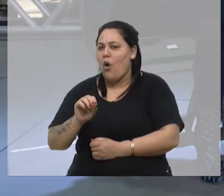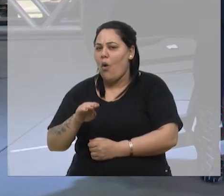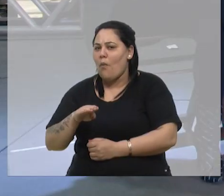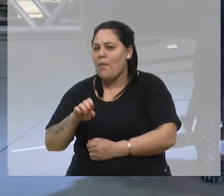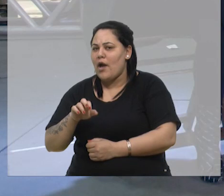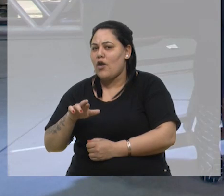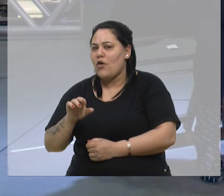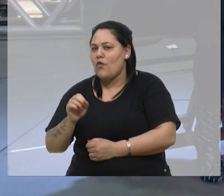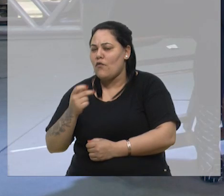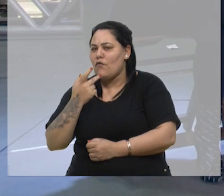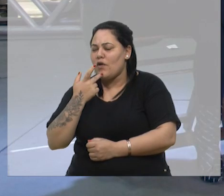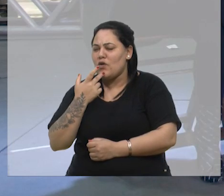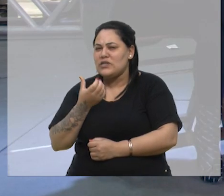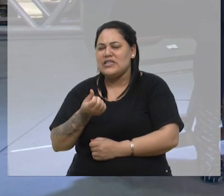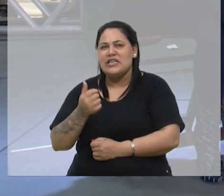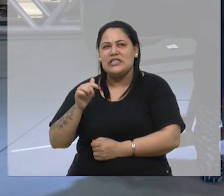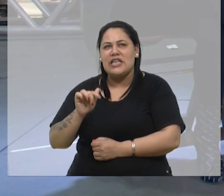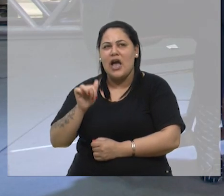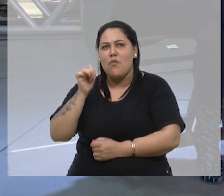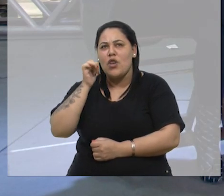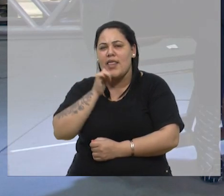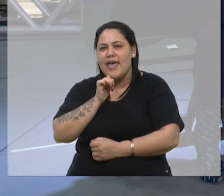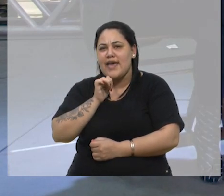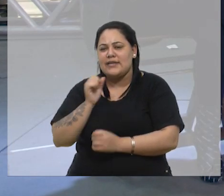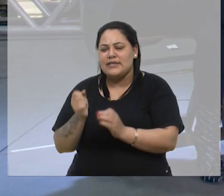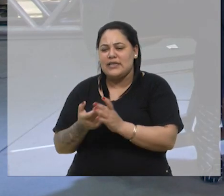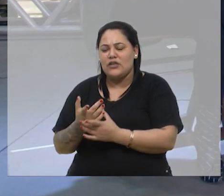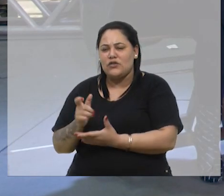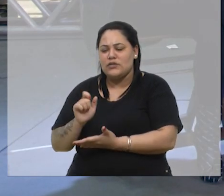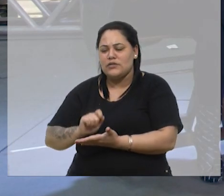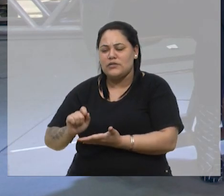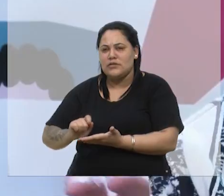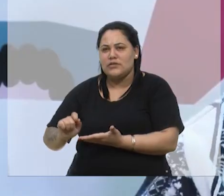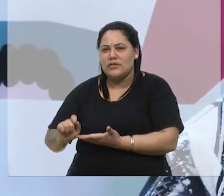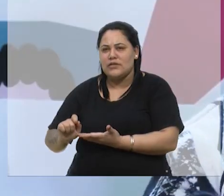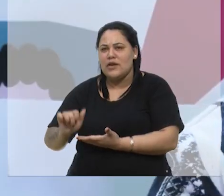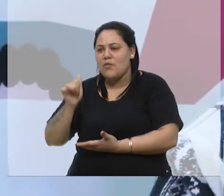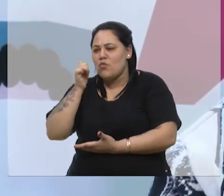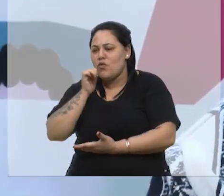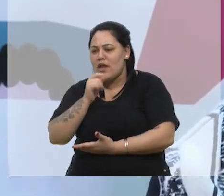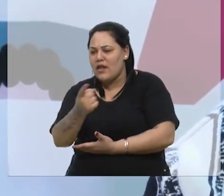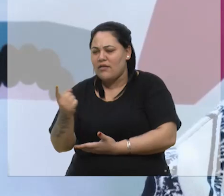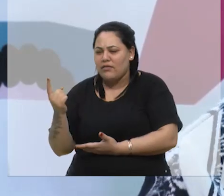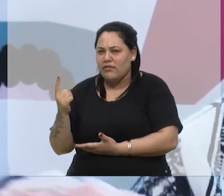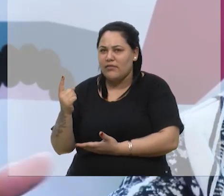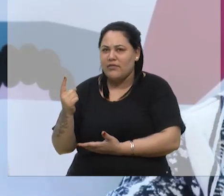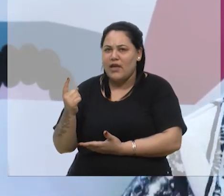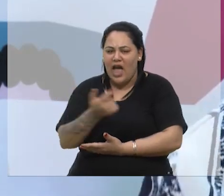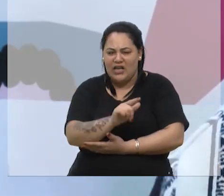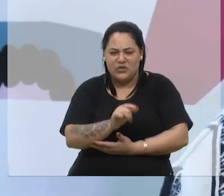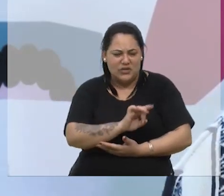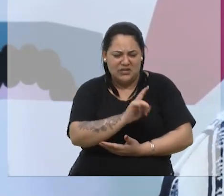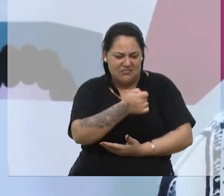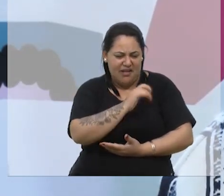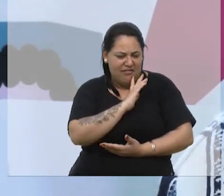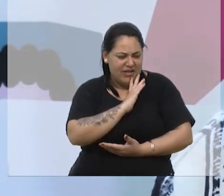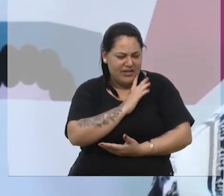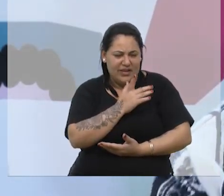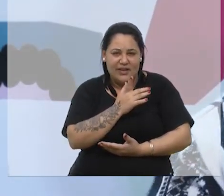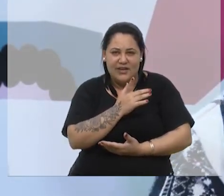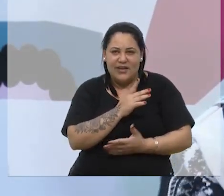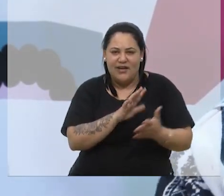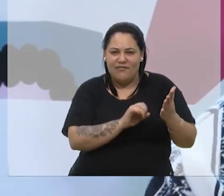desenrolando conforme vai acontecendo? Eu escrevo, então, poesia, contos e crônicas. O que